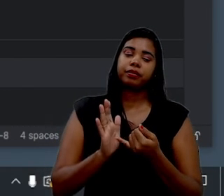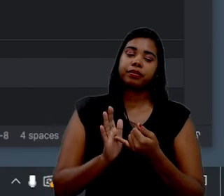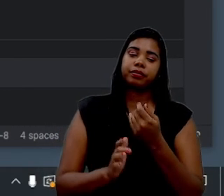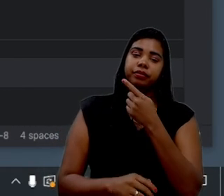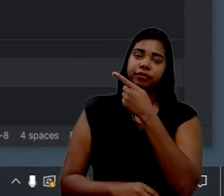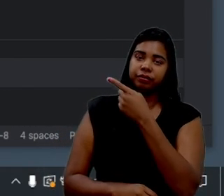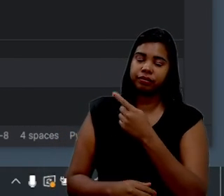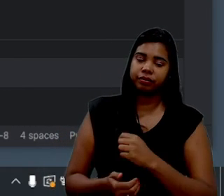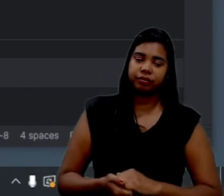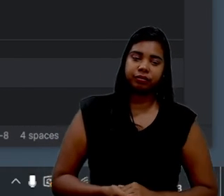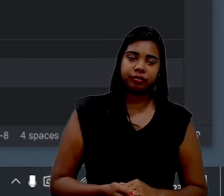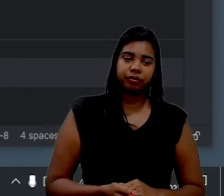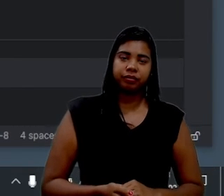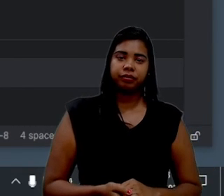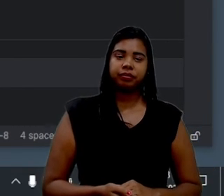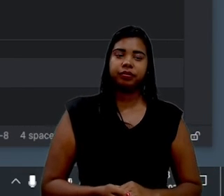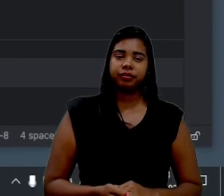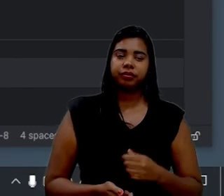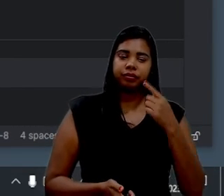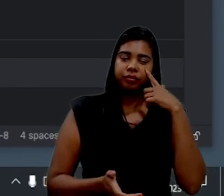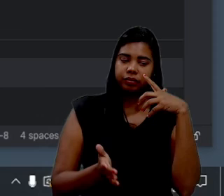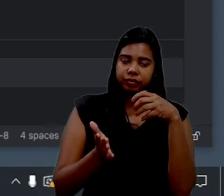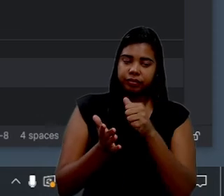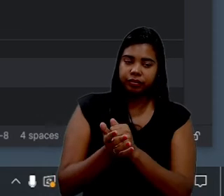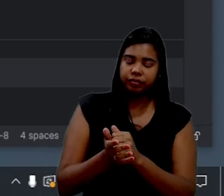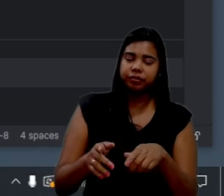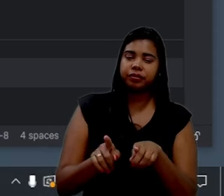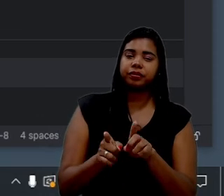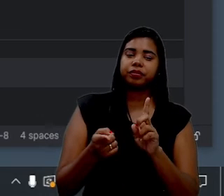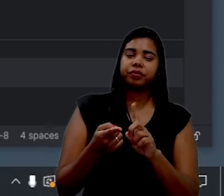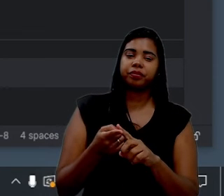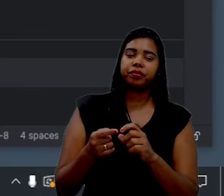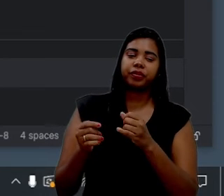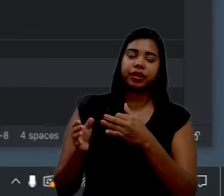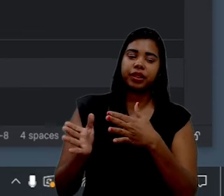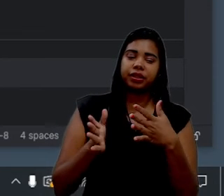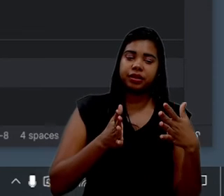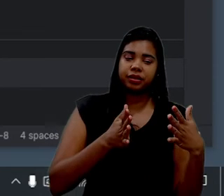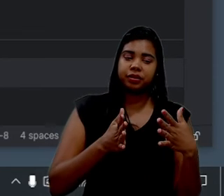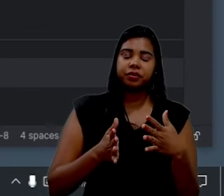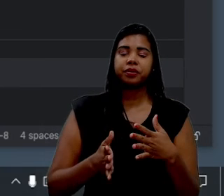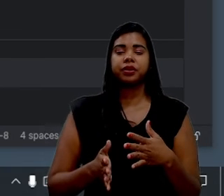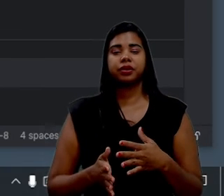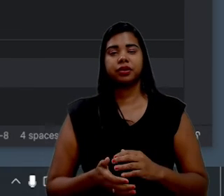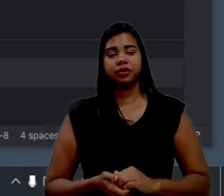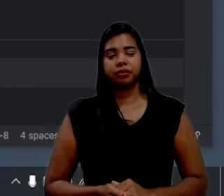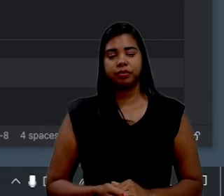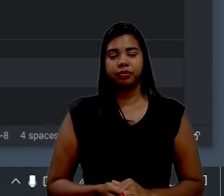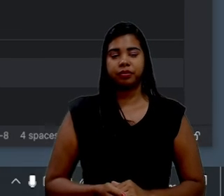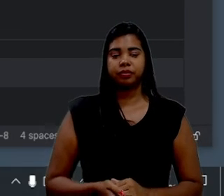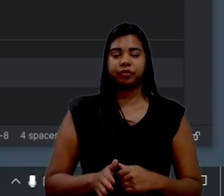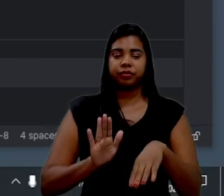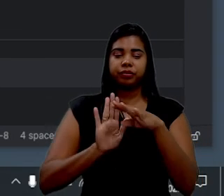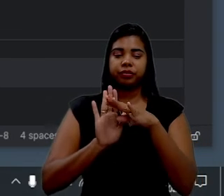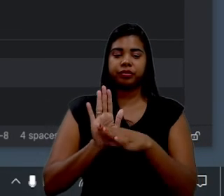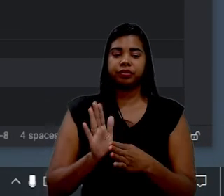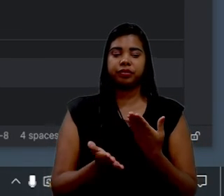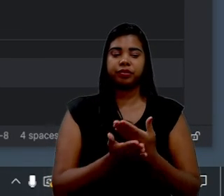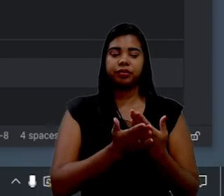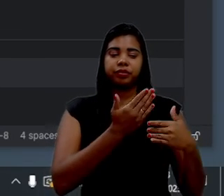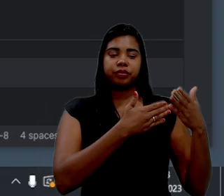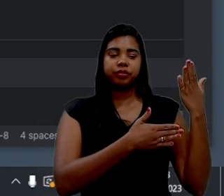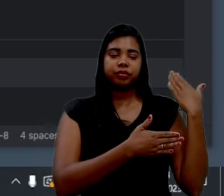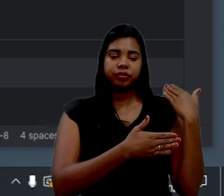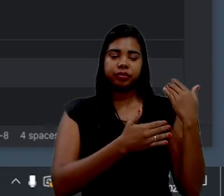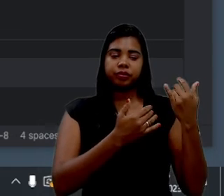aqui, idade, bota idade primeiro. É a sequência da estrutura que a gente criou lá no módulo nas aulas anteriores, tá? Nome,